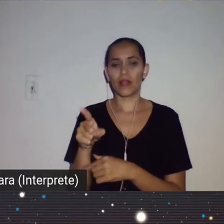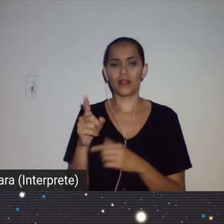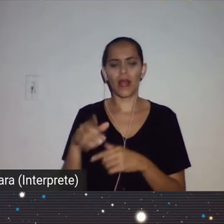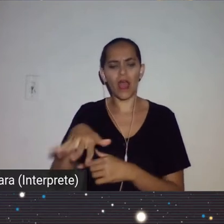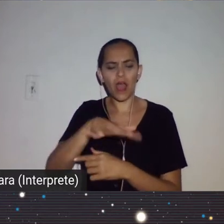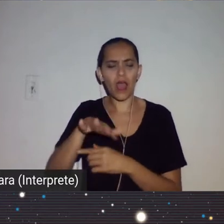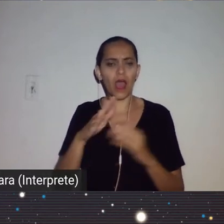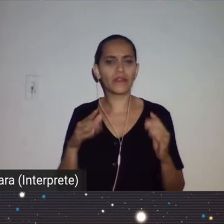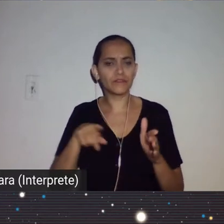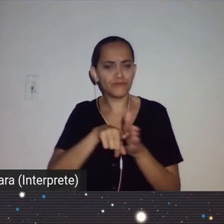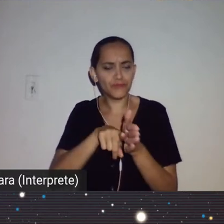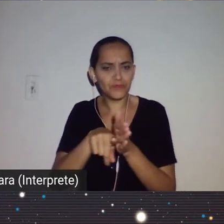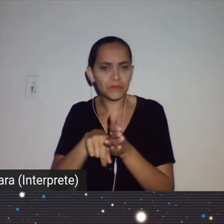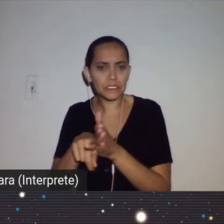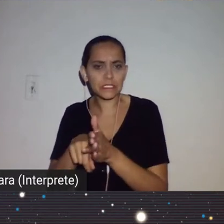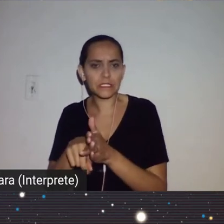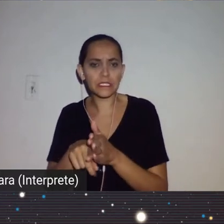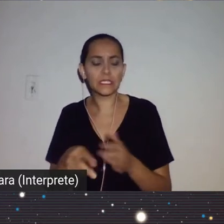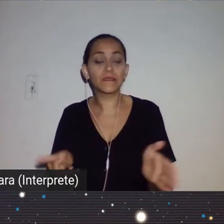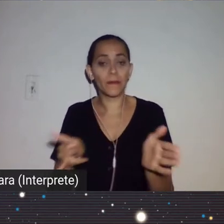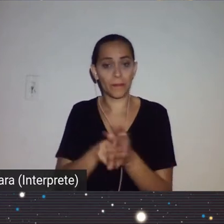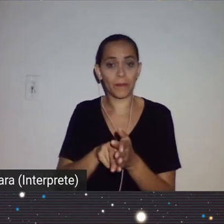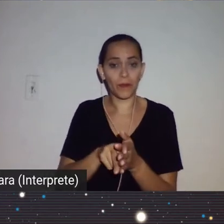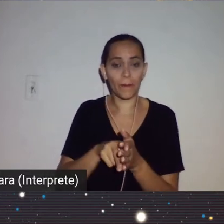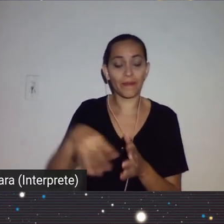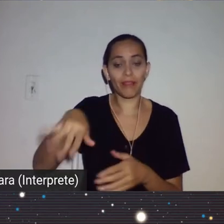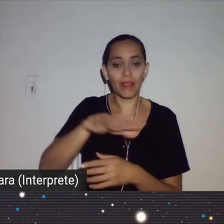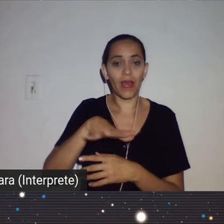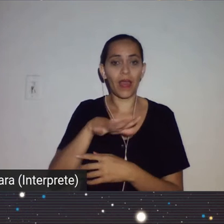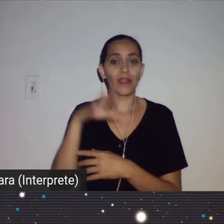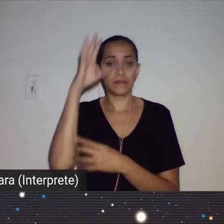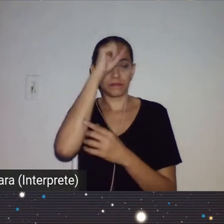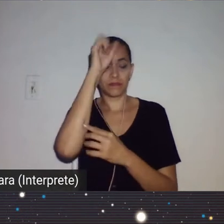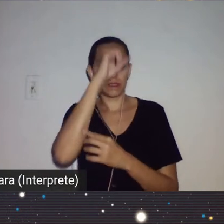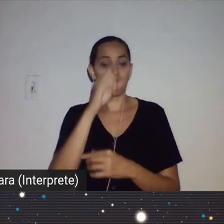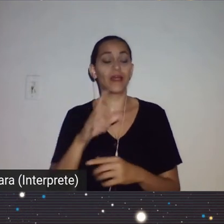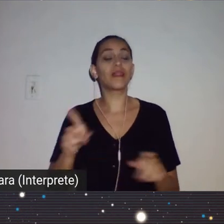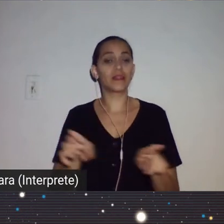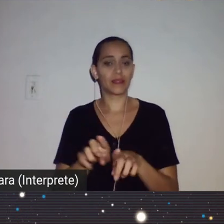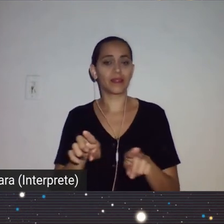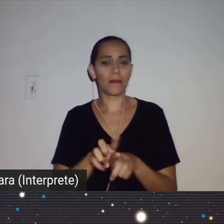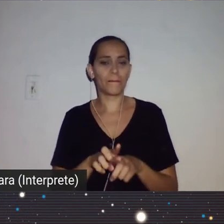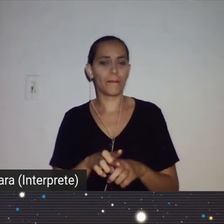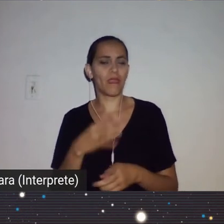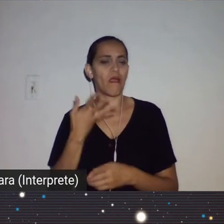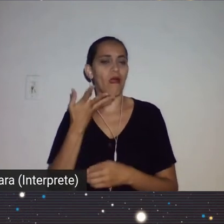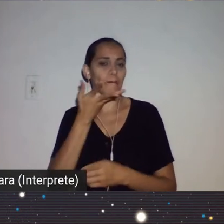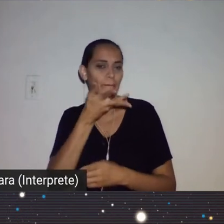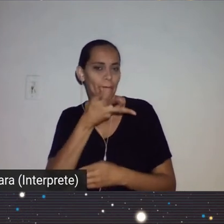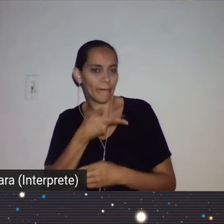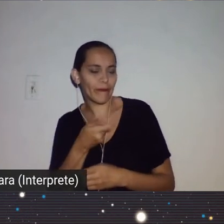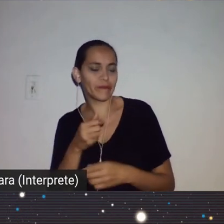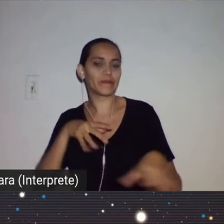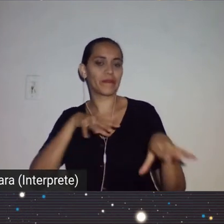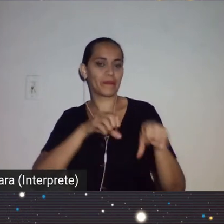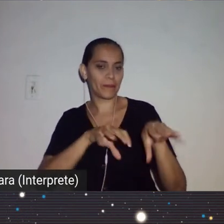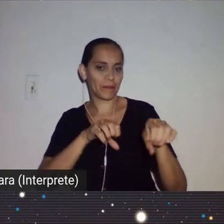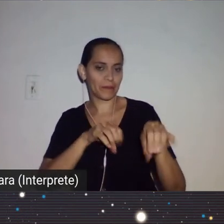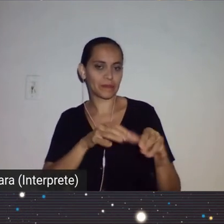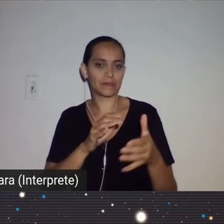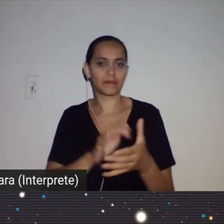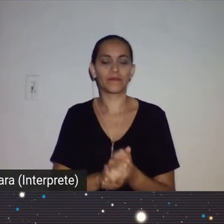reais e é apaixonada por educação. A palestra agora vai abordar a trajetória dela durante a graduação no curso de Ciência da